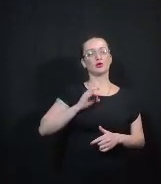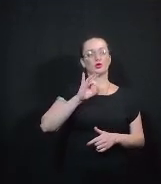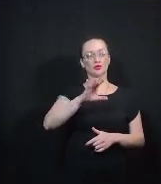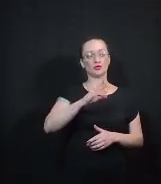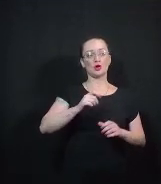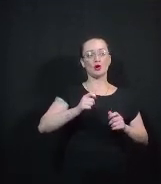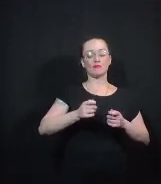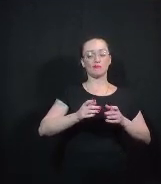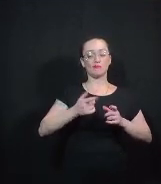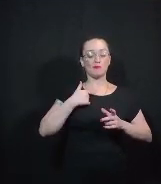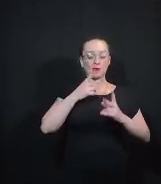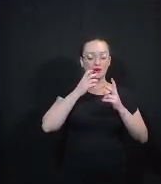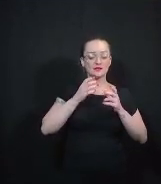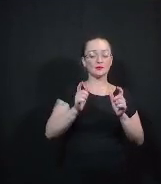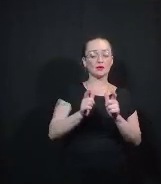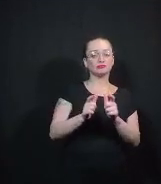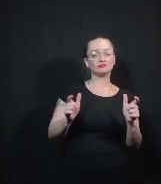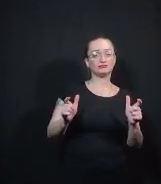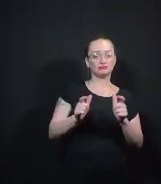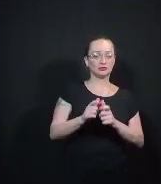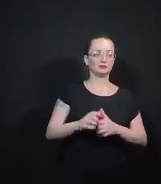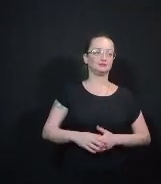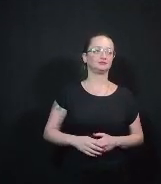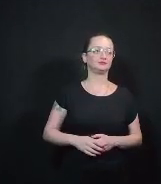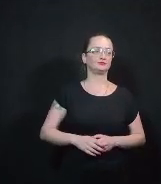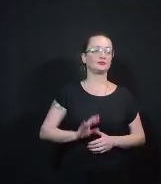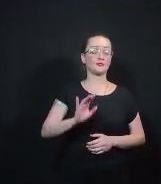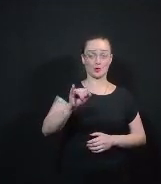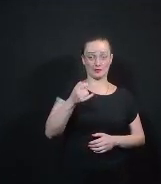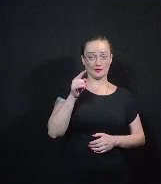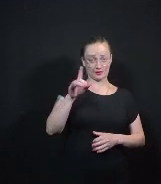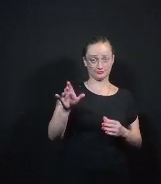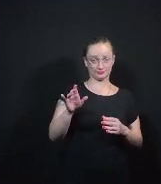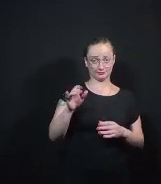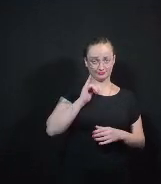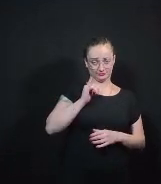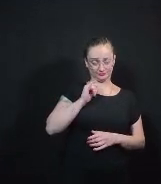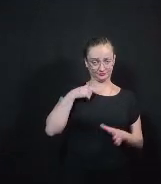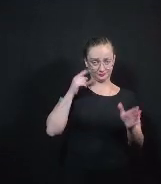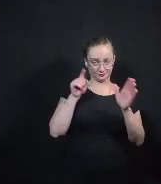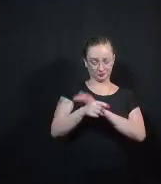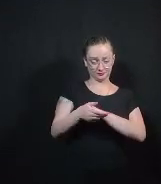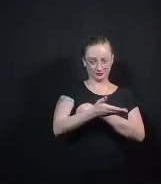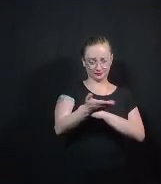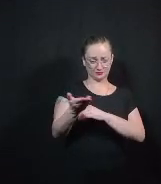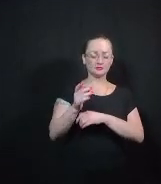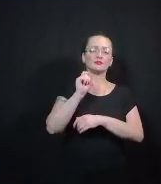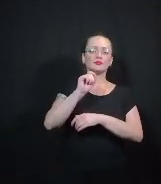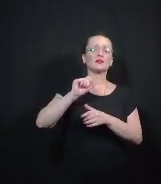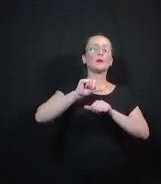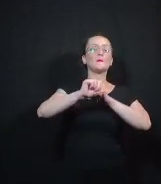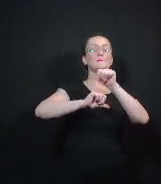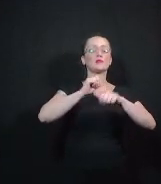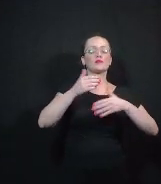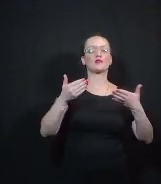calibrar o tamanho dele, né? Juliano, então, aproveitando esse gancho, eu perguntaria para vocês, o que que mudou?